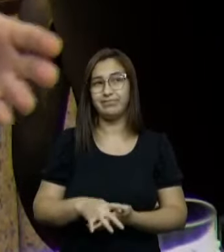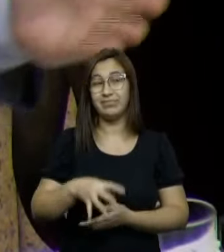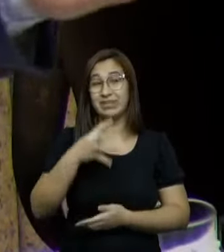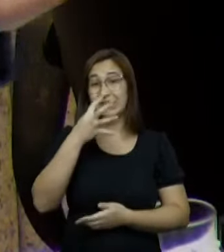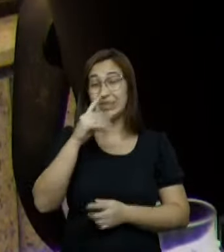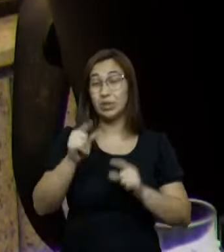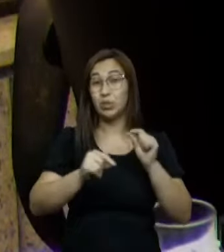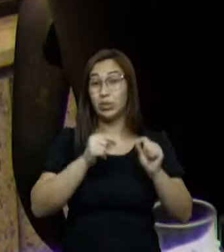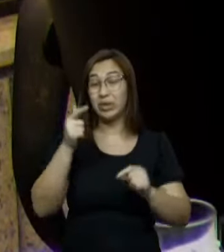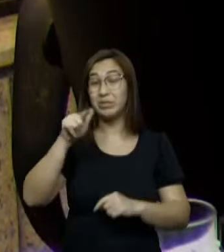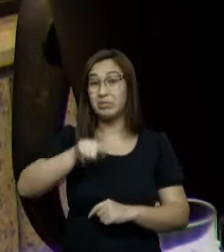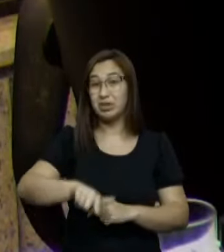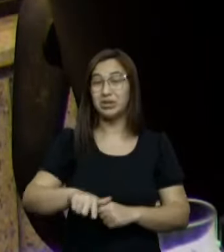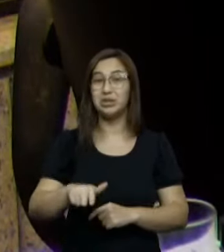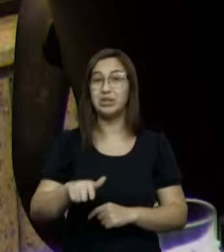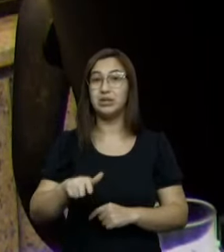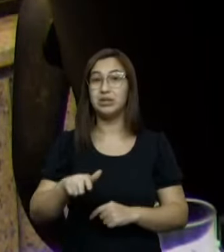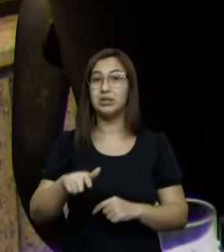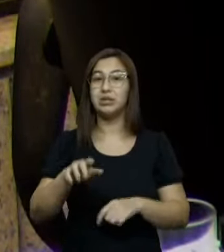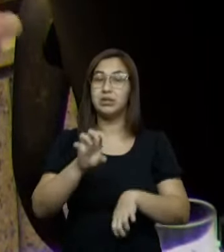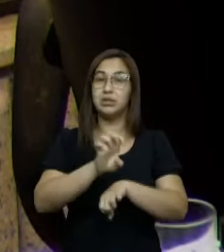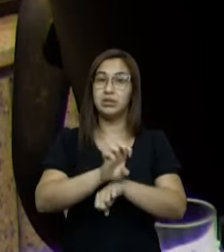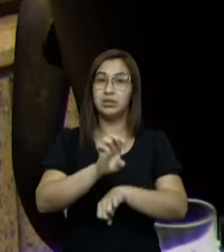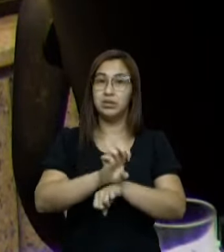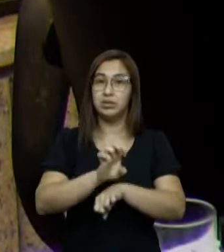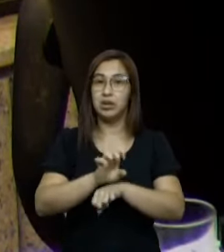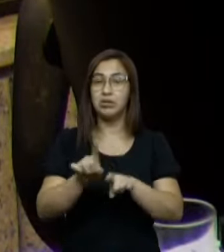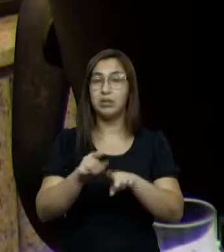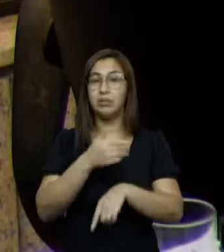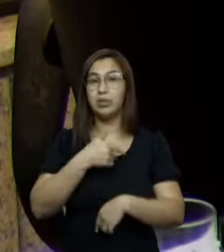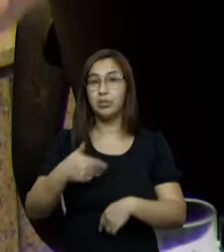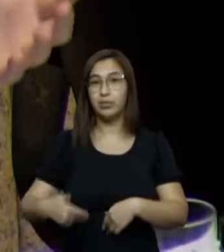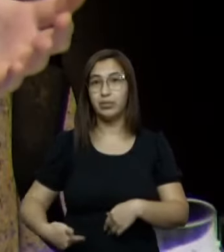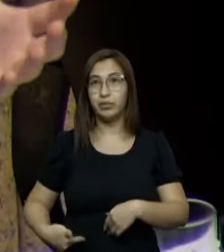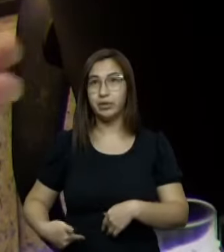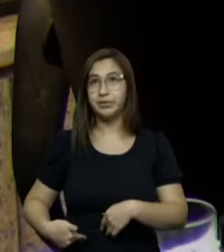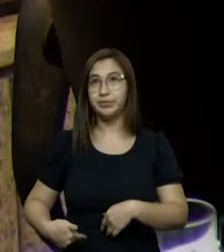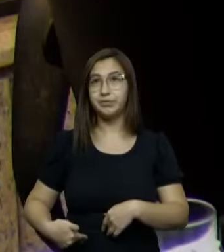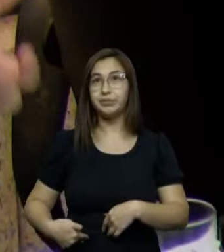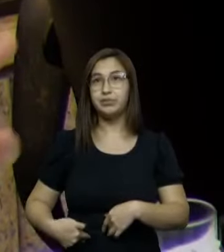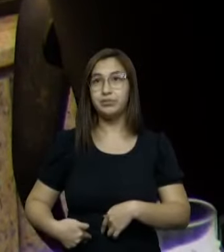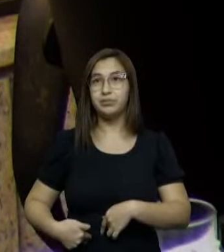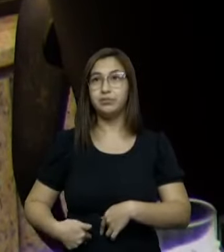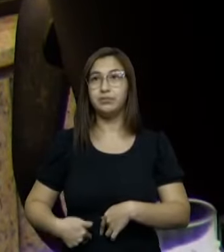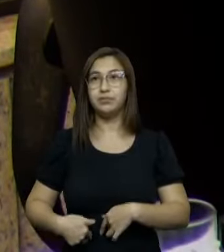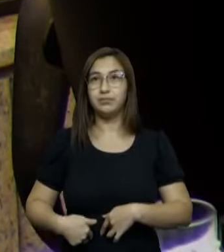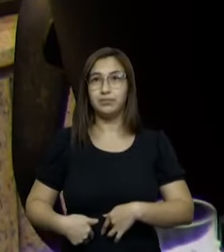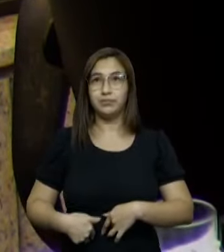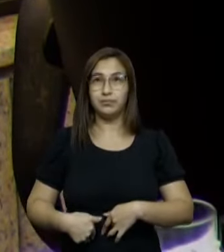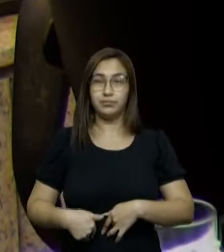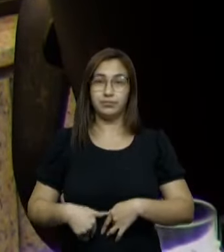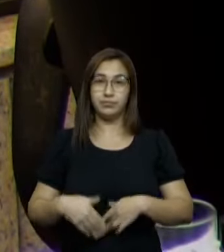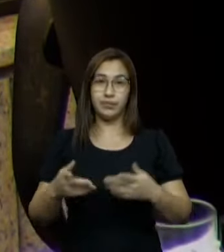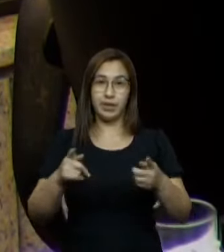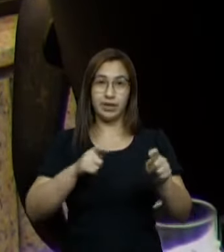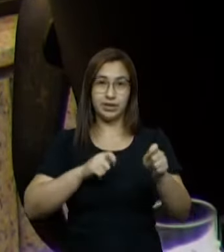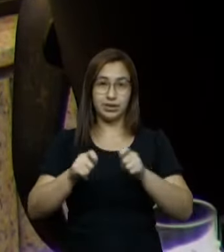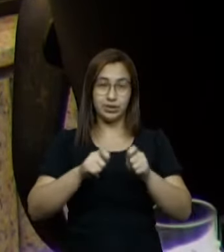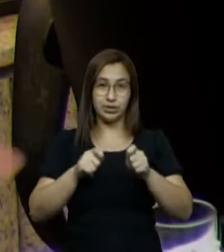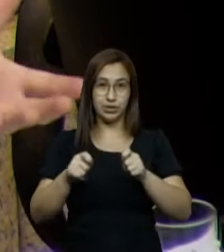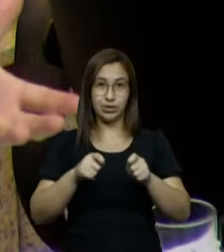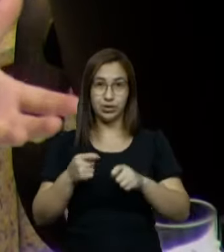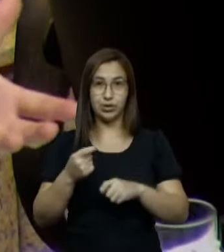é impressionante que o Estado, não só o governo, mas o Estado, porque isso perpassa uma gestão apenas, não consiga